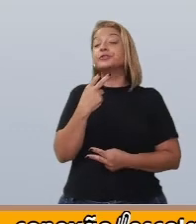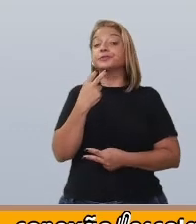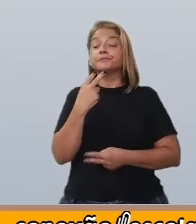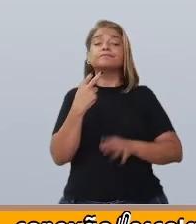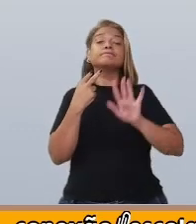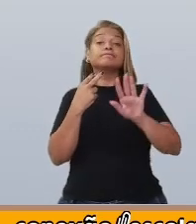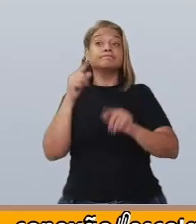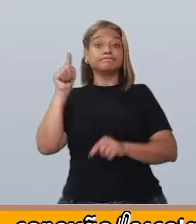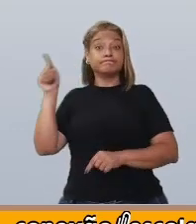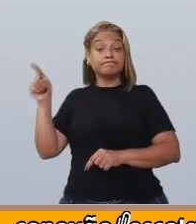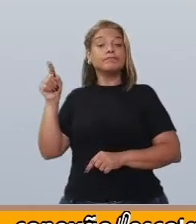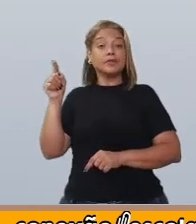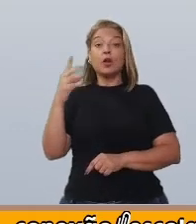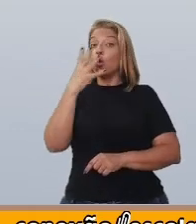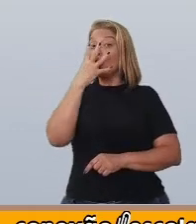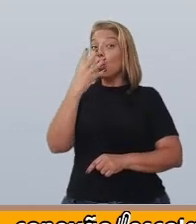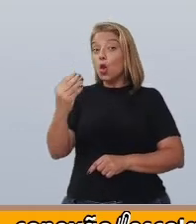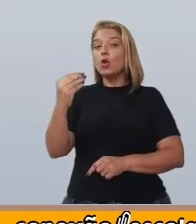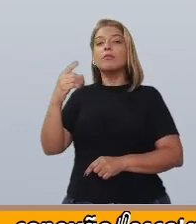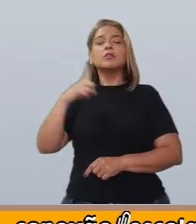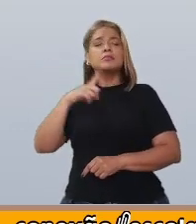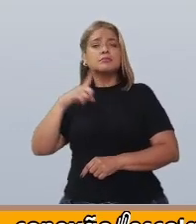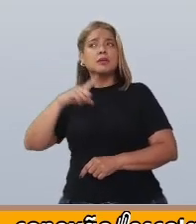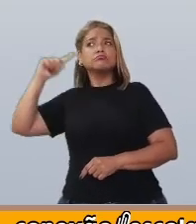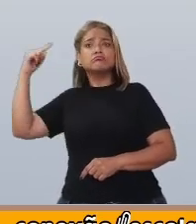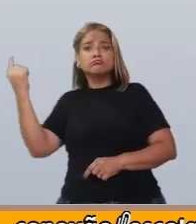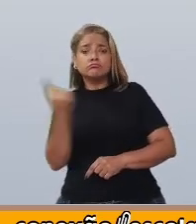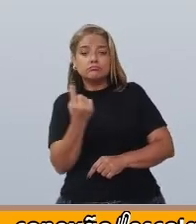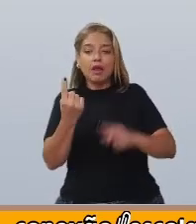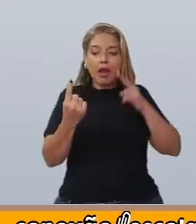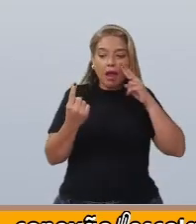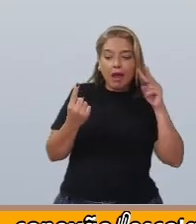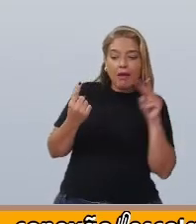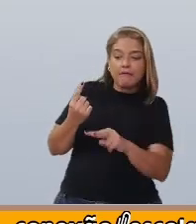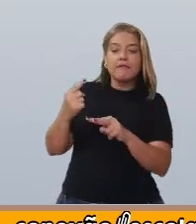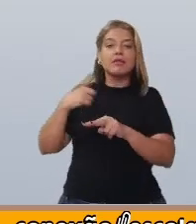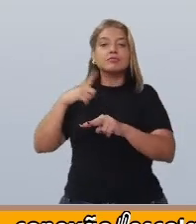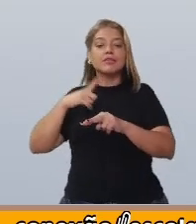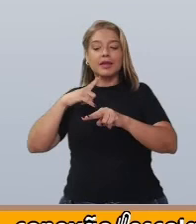O lobo chega, mas é descoberto pela pata preta.